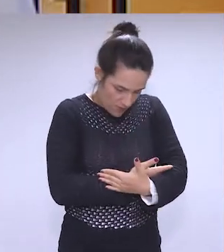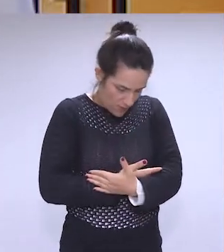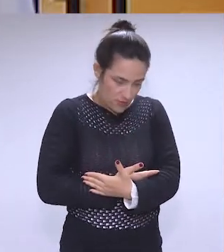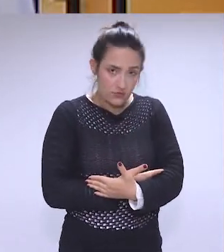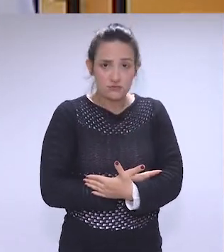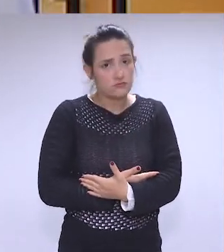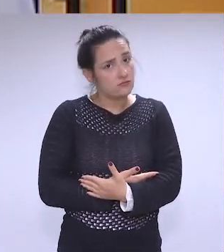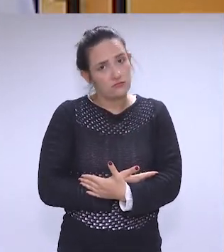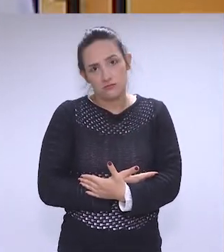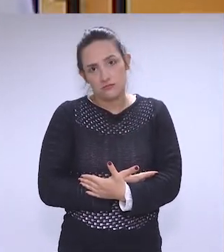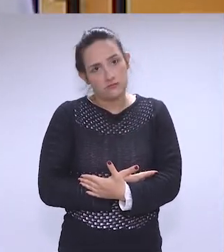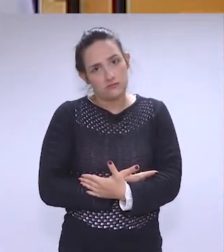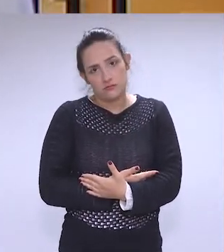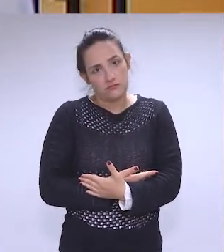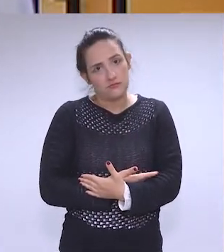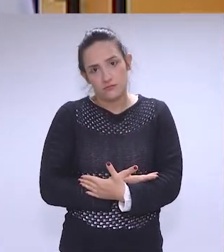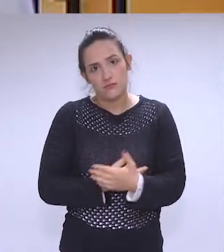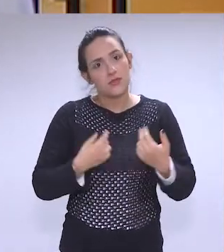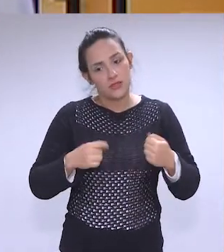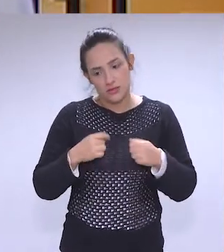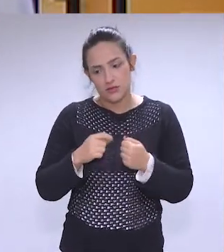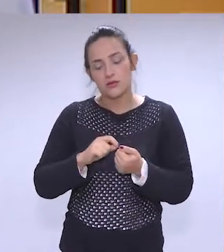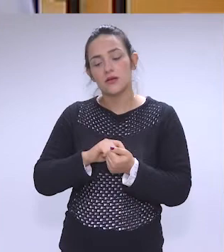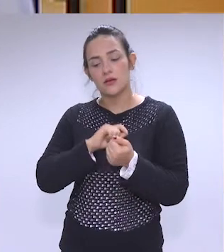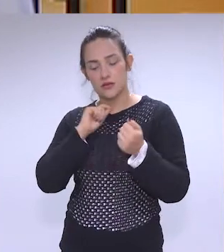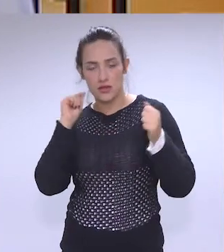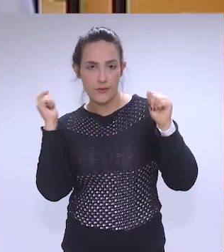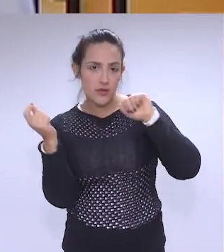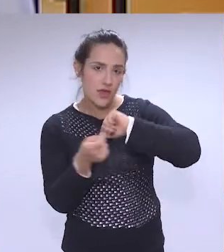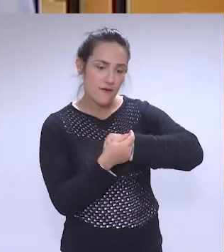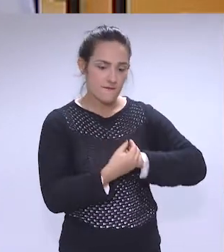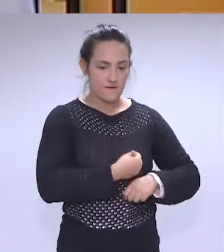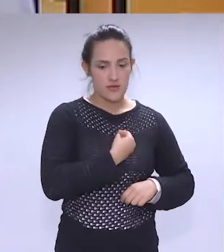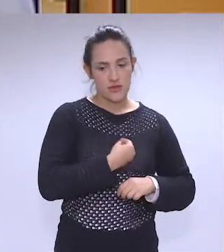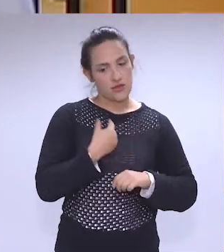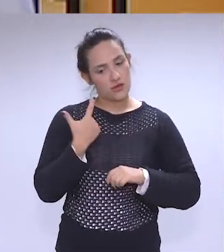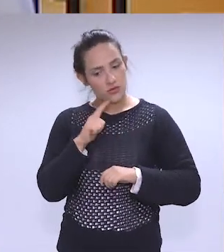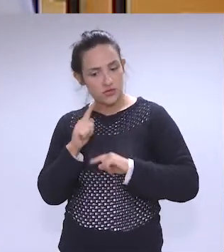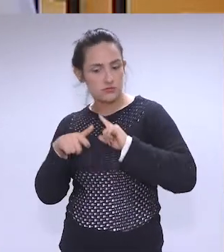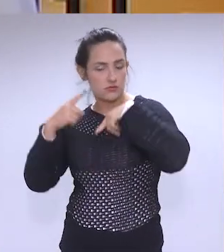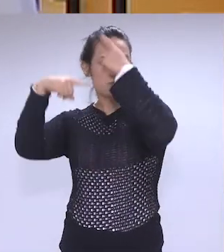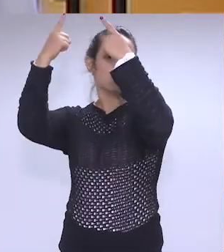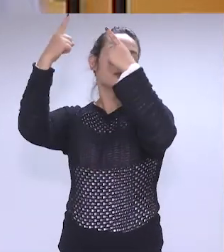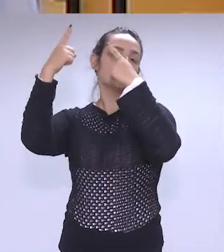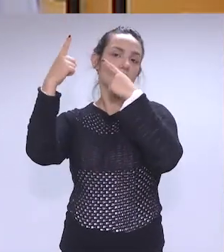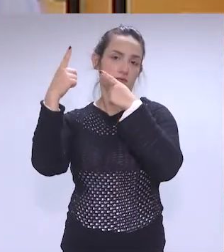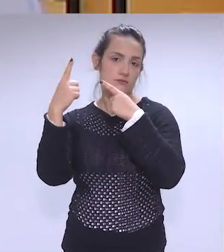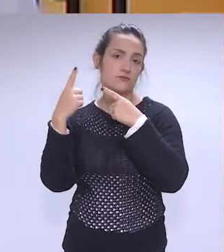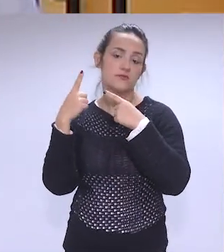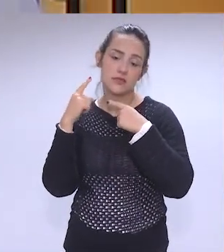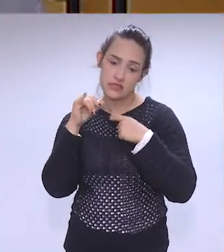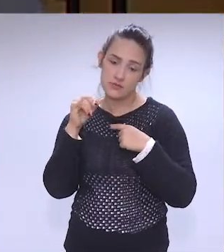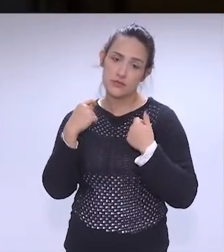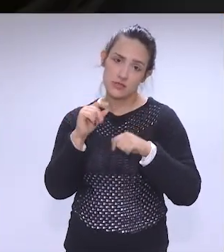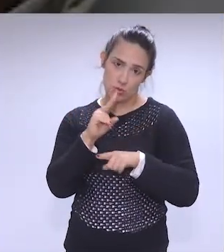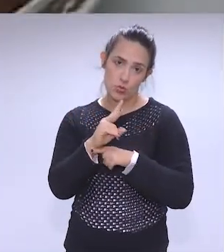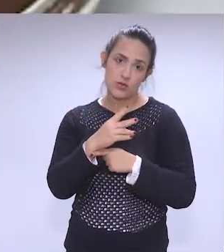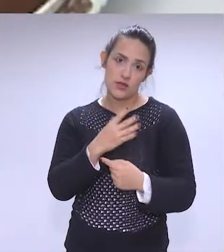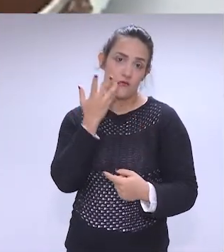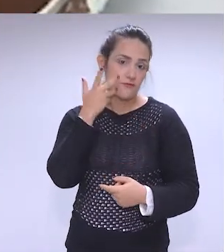largar tudo, porque hoje em dia não existe mais isso, né? Existem outras mil possibilidades de você crescer na vida criando uma